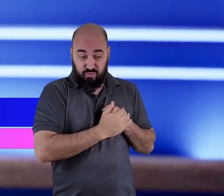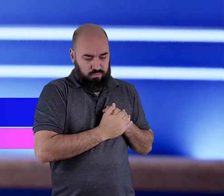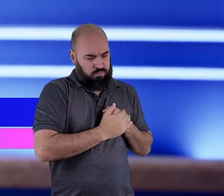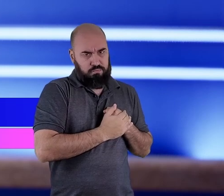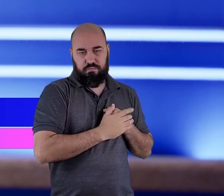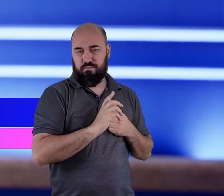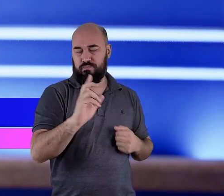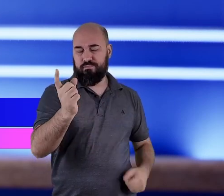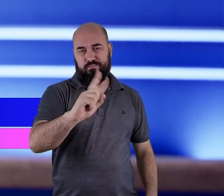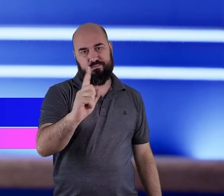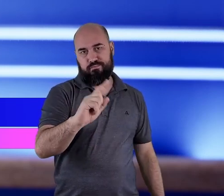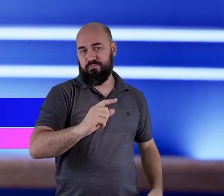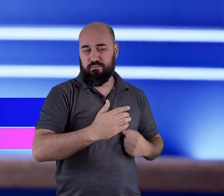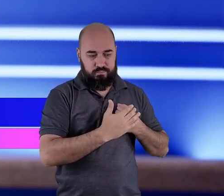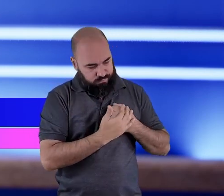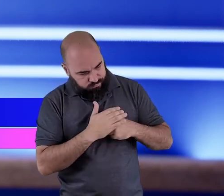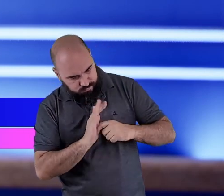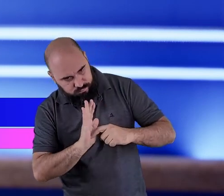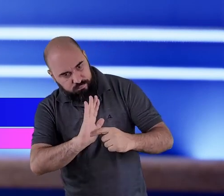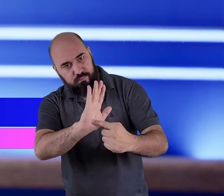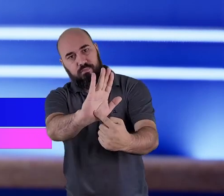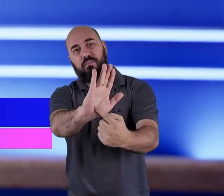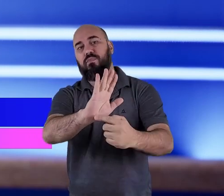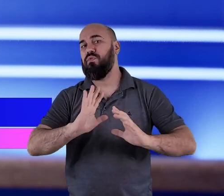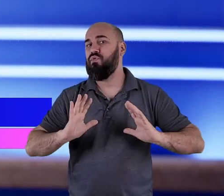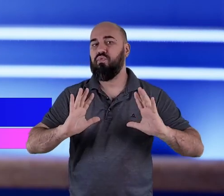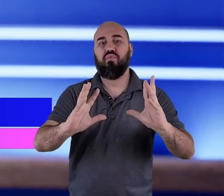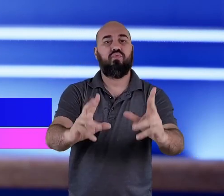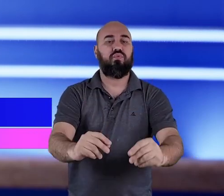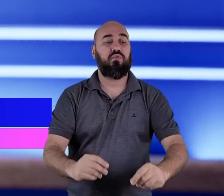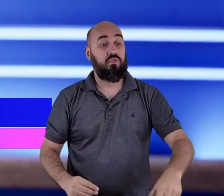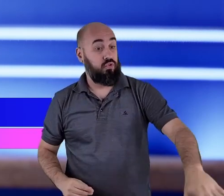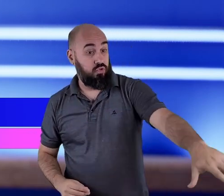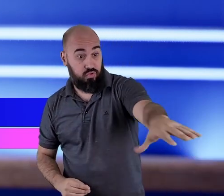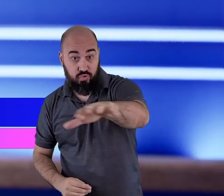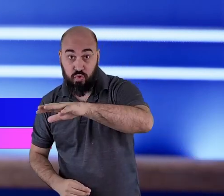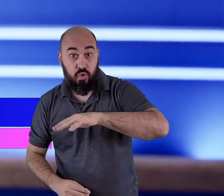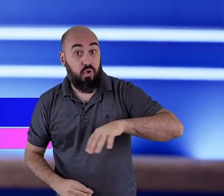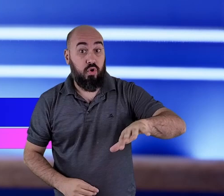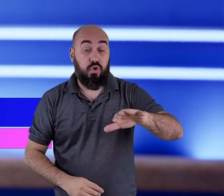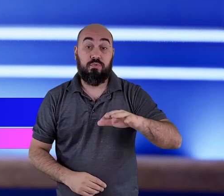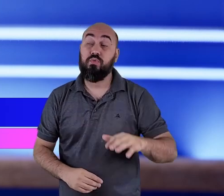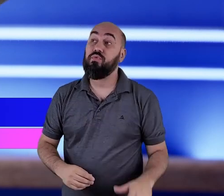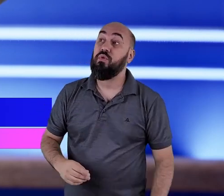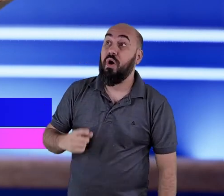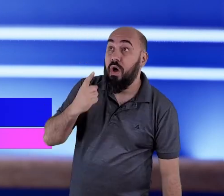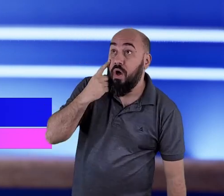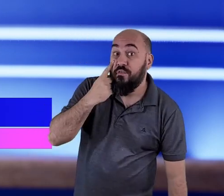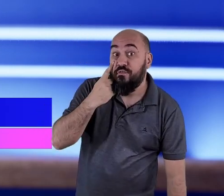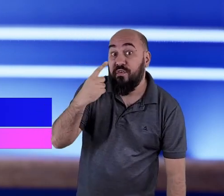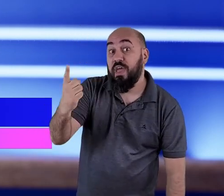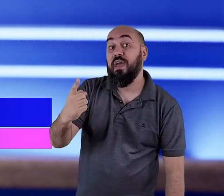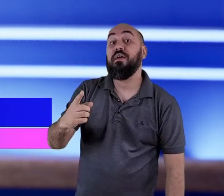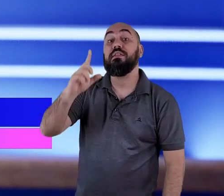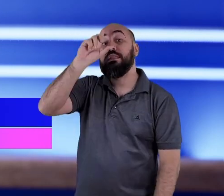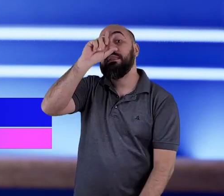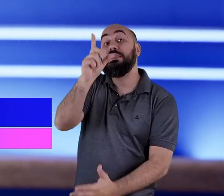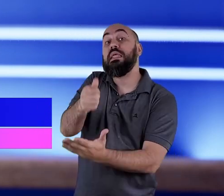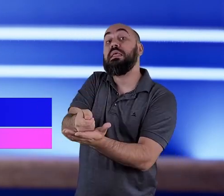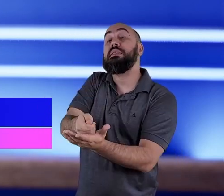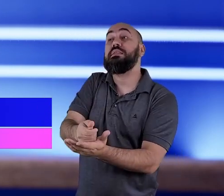tapete. Deus permite que sejam avaliadas as suas ações e